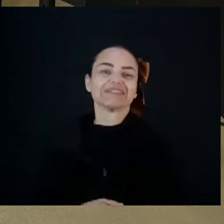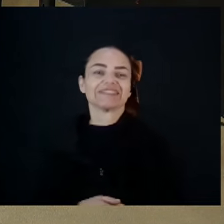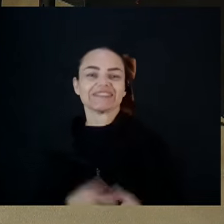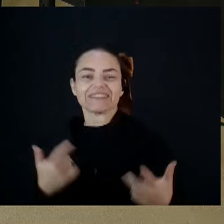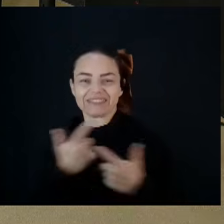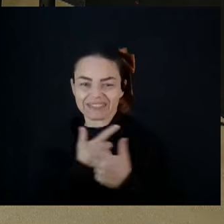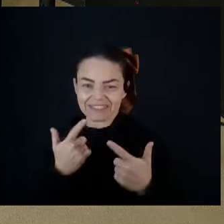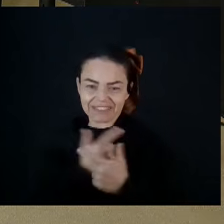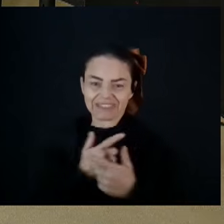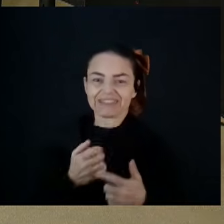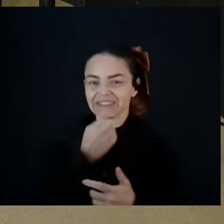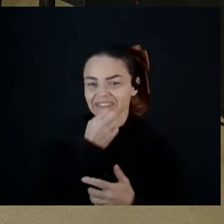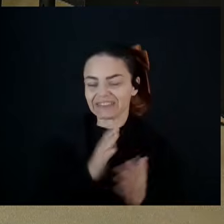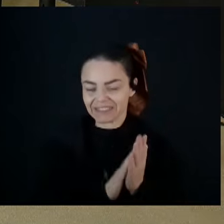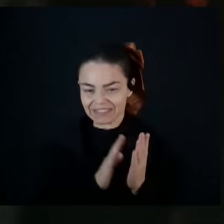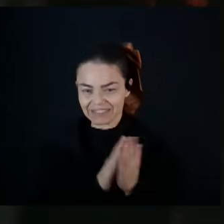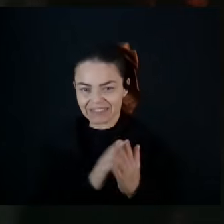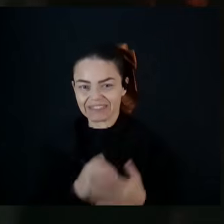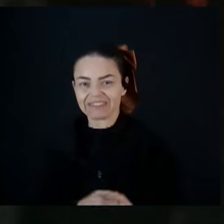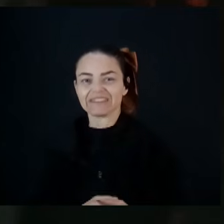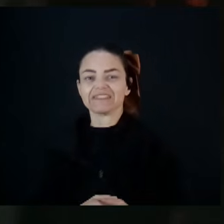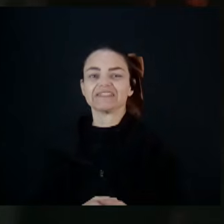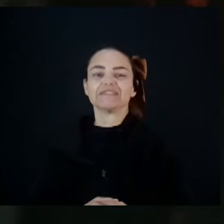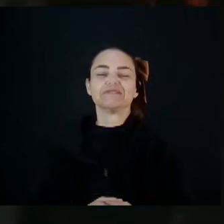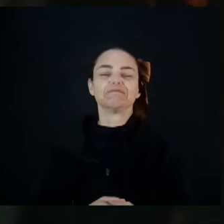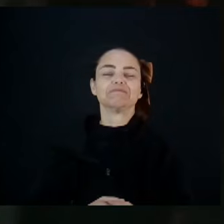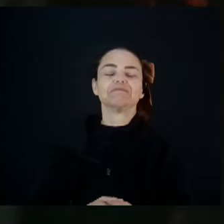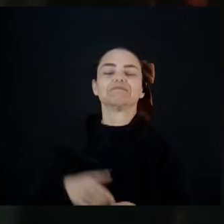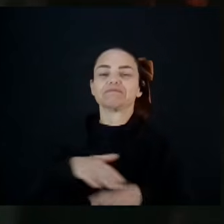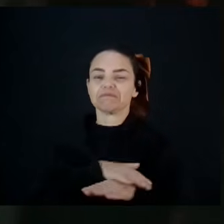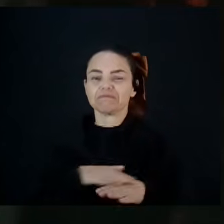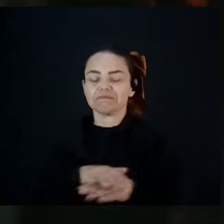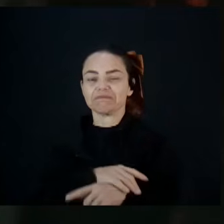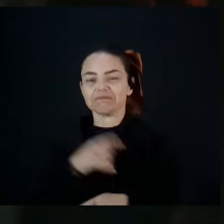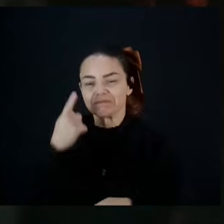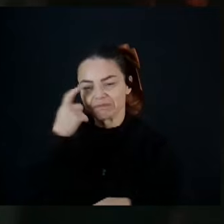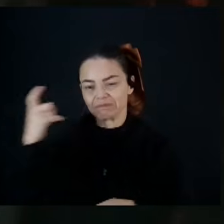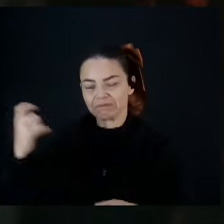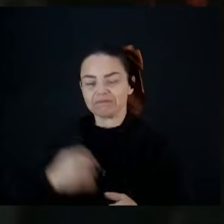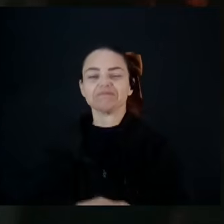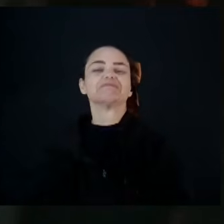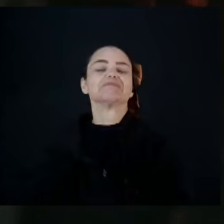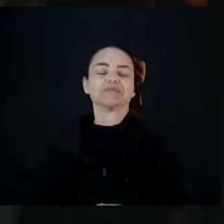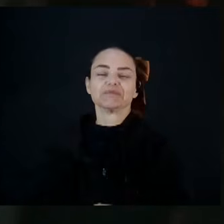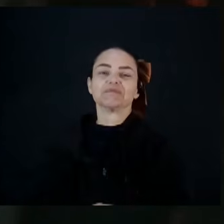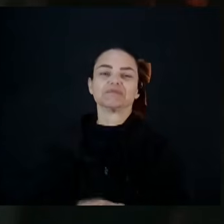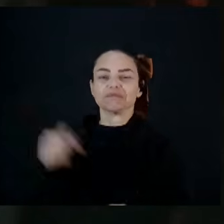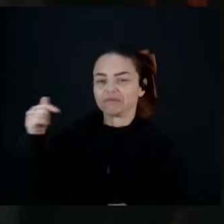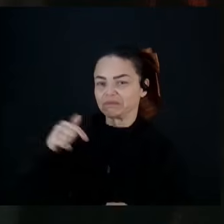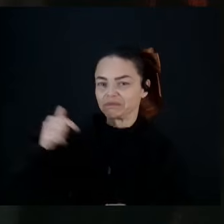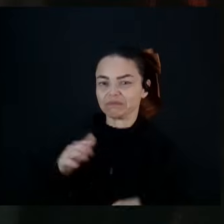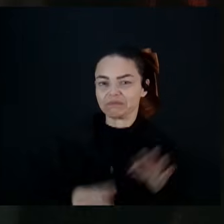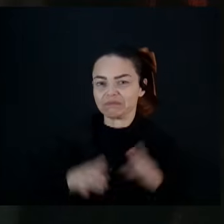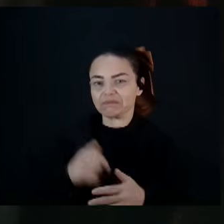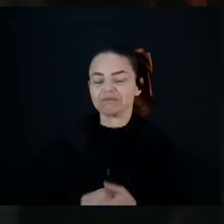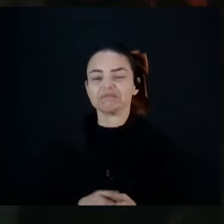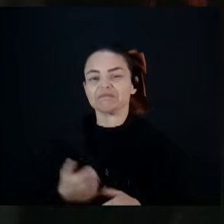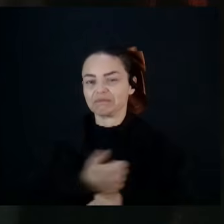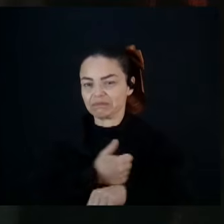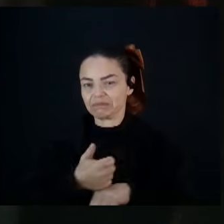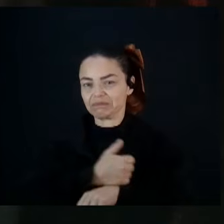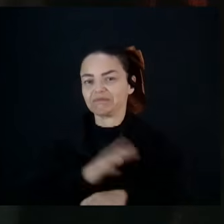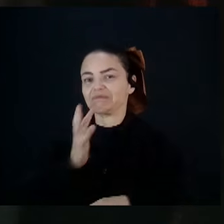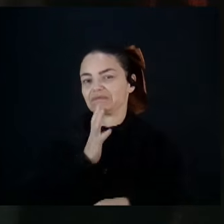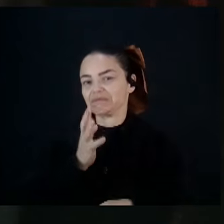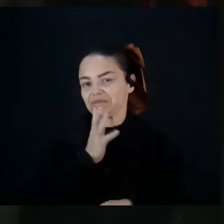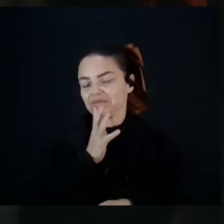Muito bom. Você sabe que isso que você falou é bem interessante. A gente aqui, às vezes, os profissionais, eles se conhecem, né? Se veem